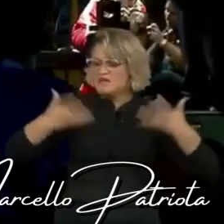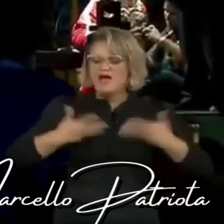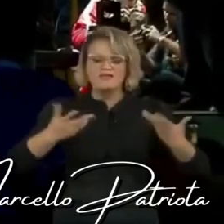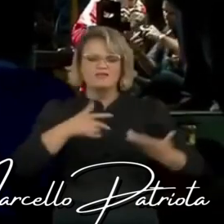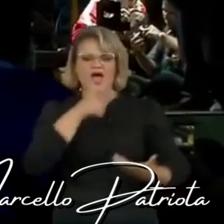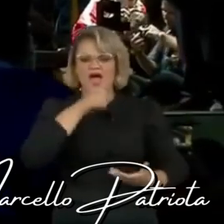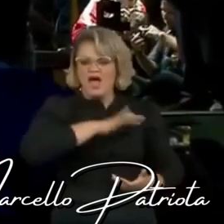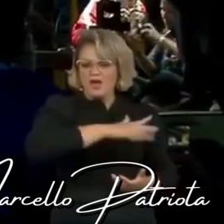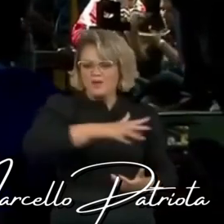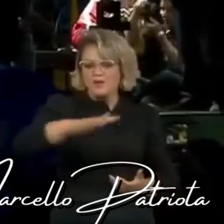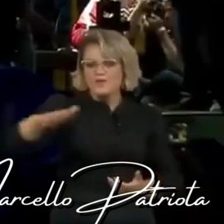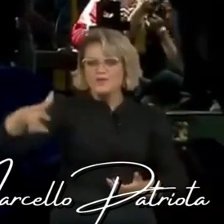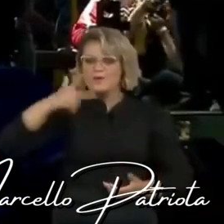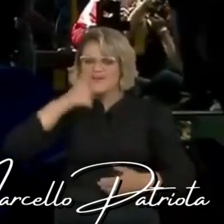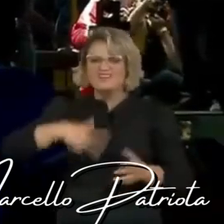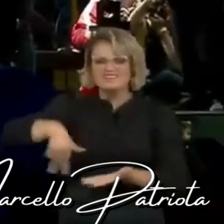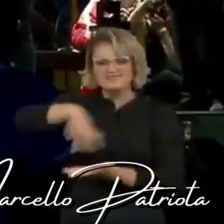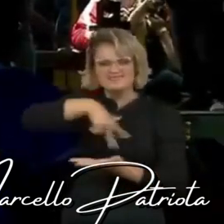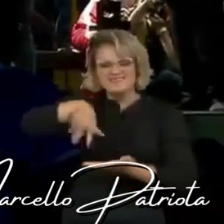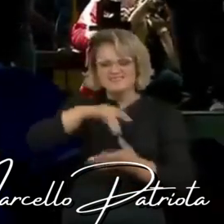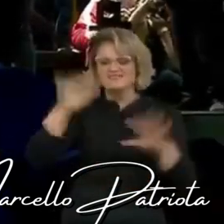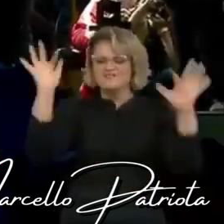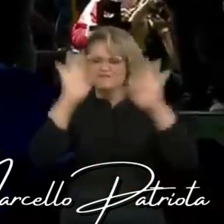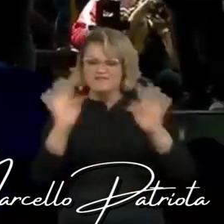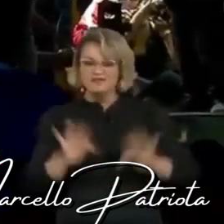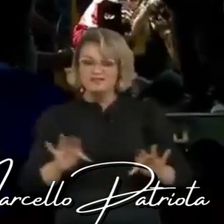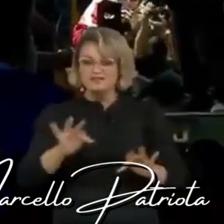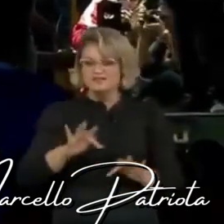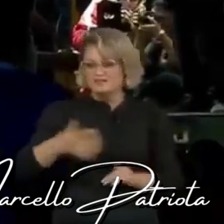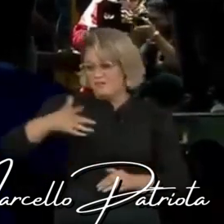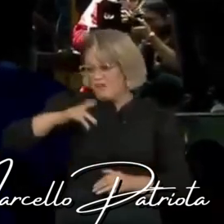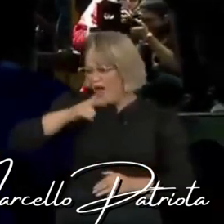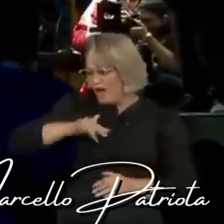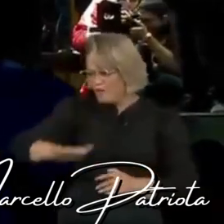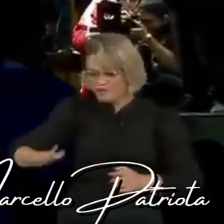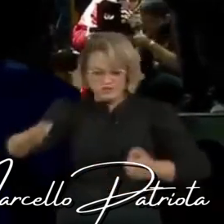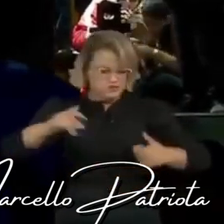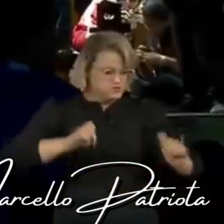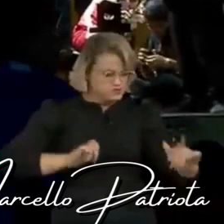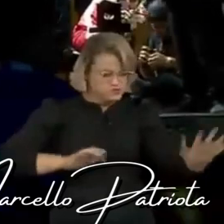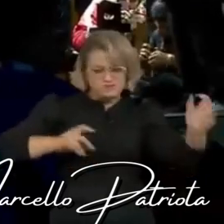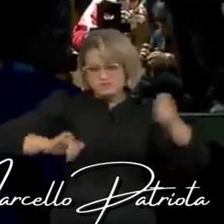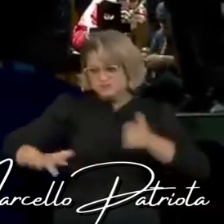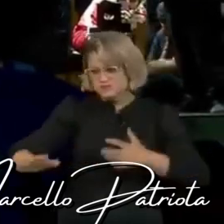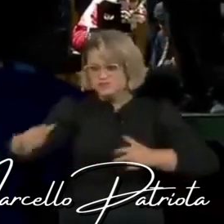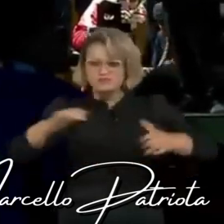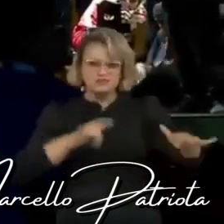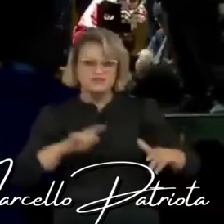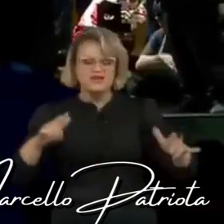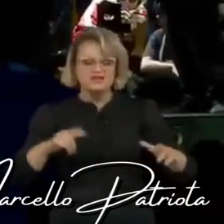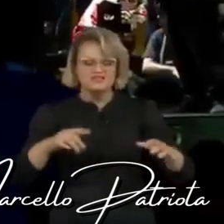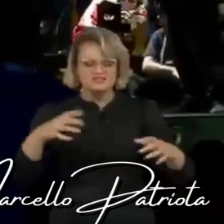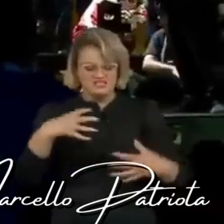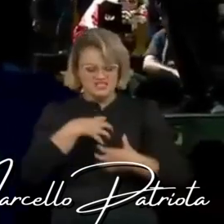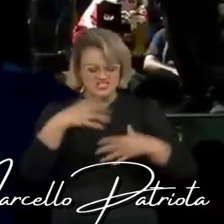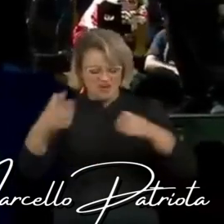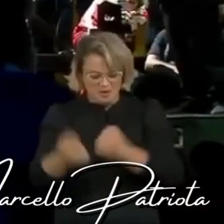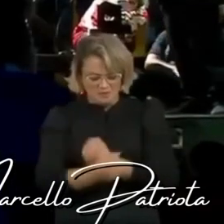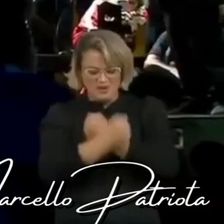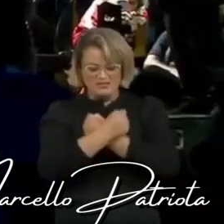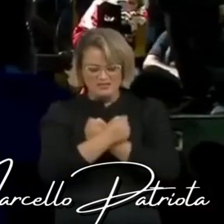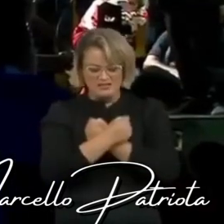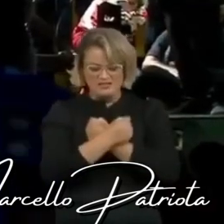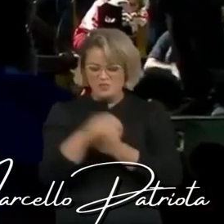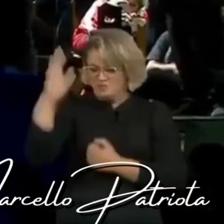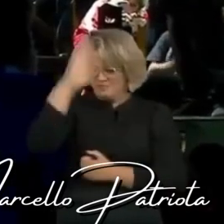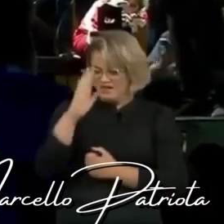mar dança mais feliz, teus rios correm te abraçando, nossa terra tá